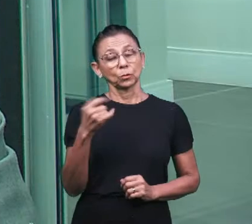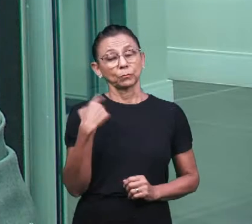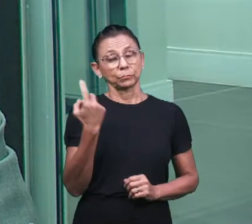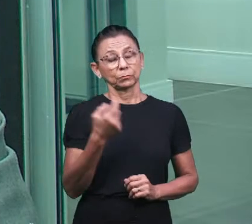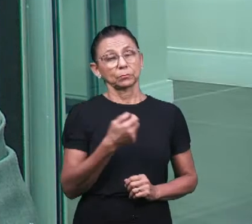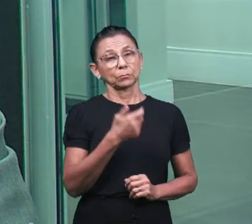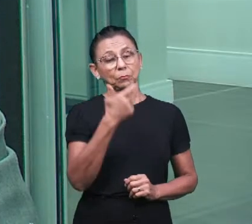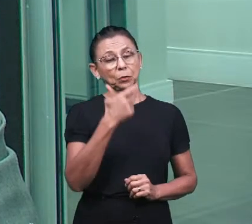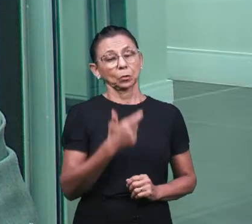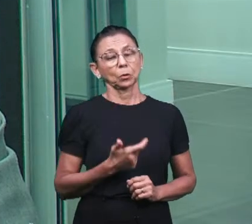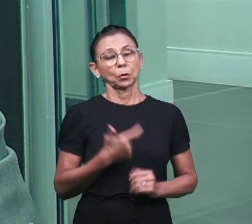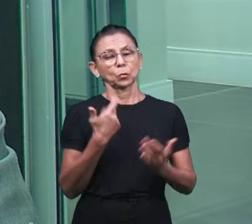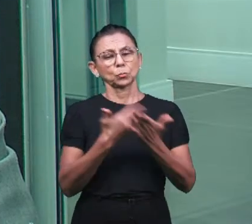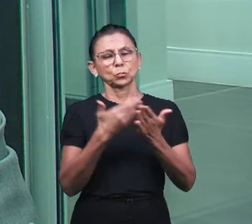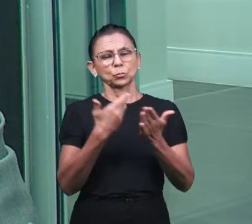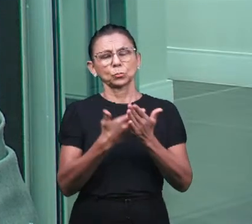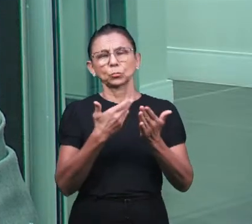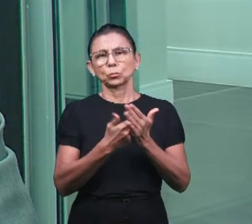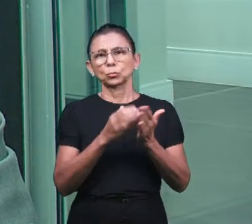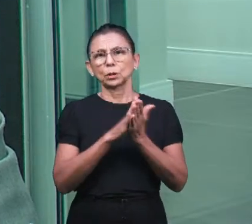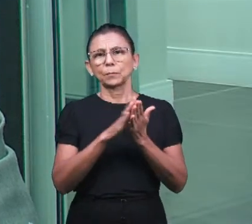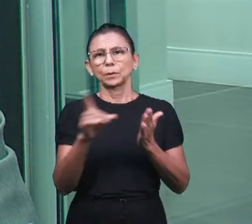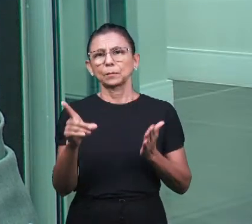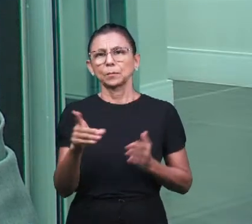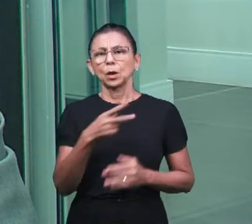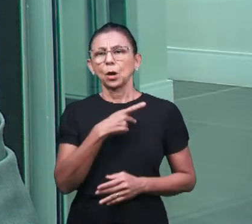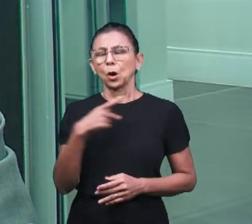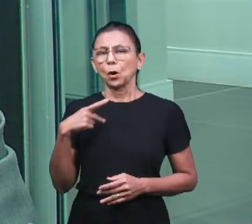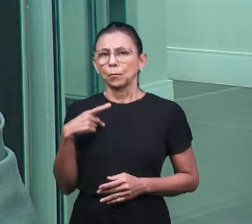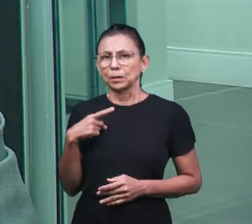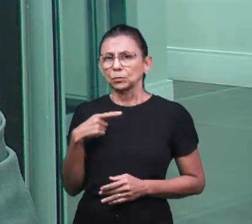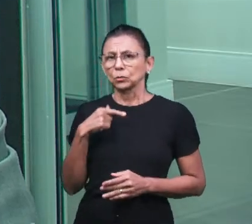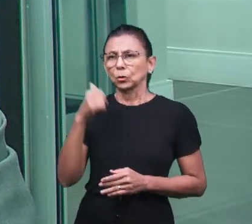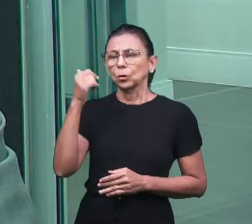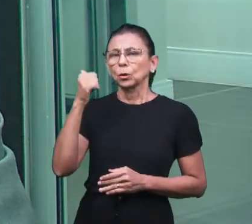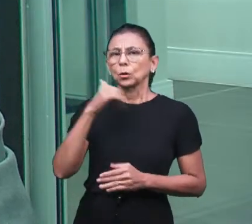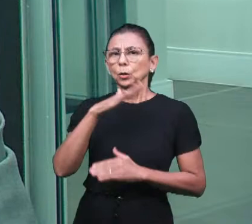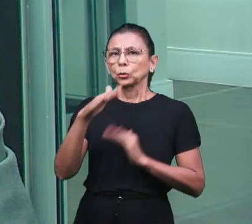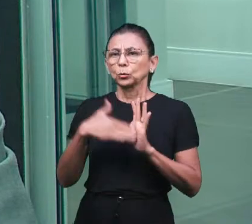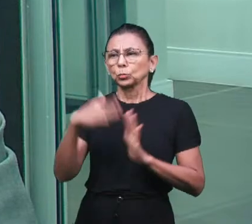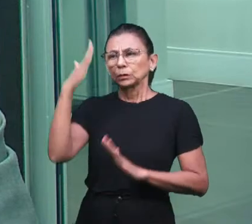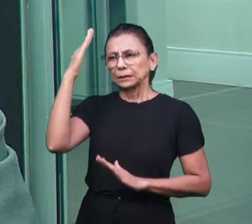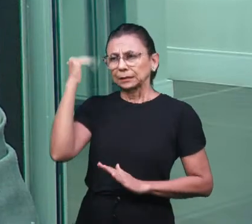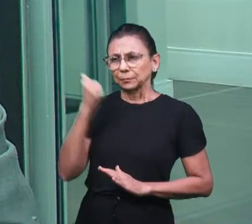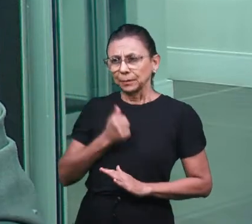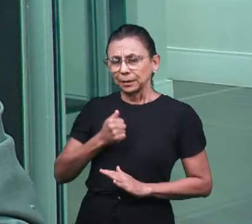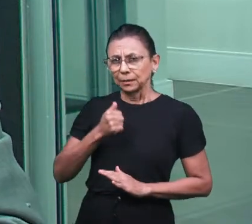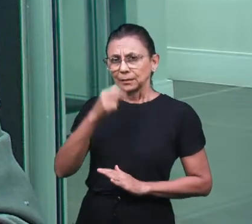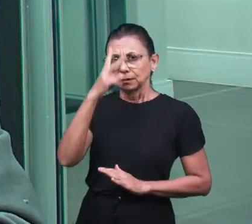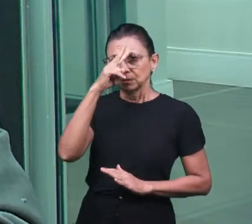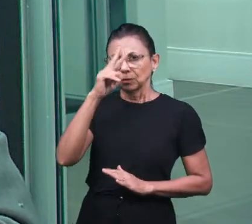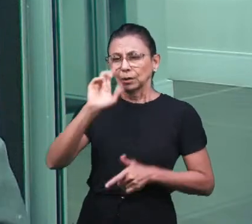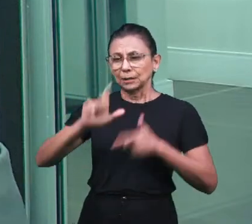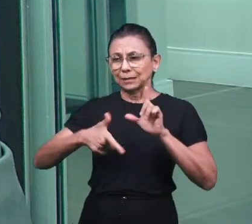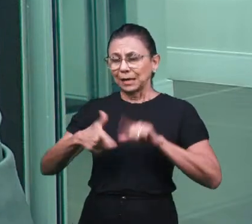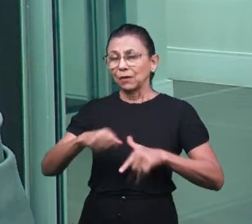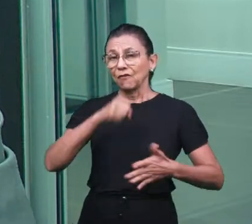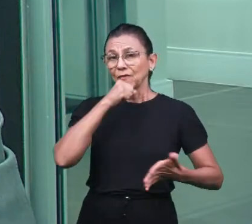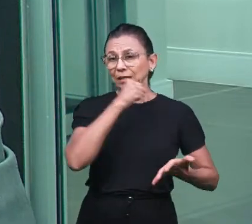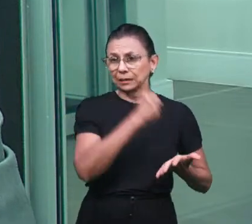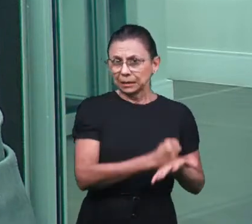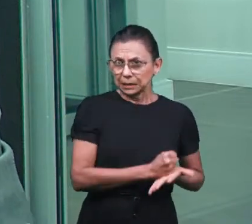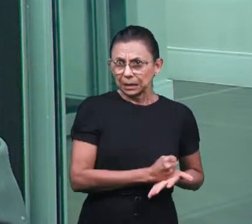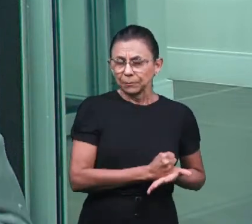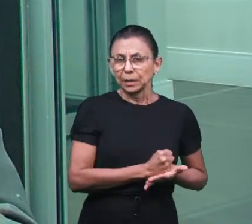Ele falou: pastor, o que o senhor precisar saber da história de Israel, o Velho Testamento, eu tenho um conhecimento muito